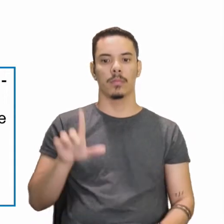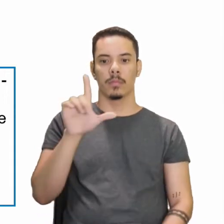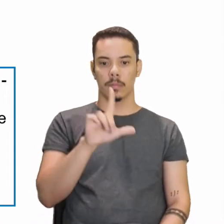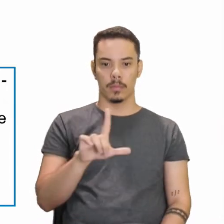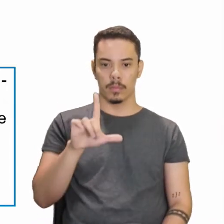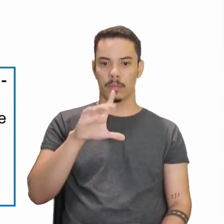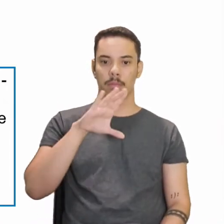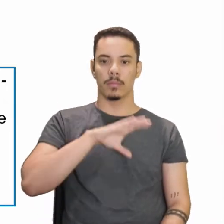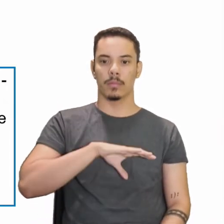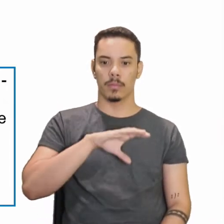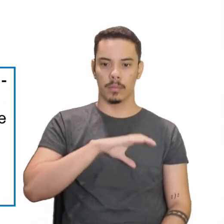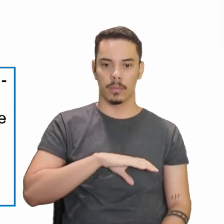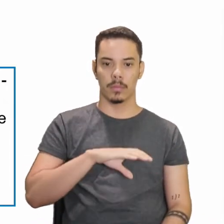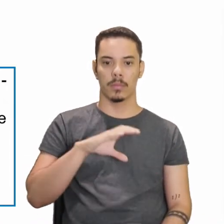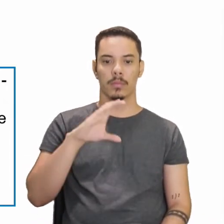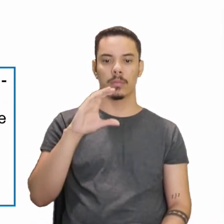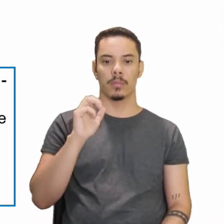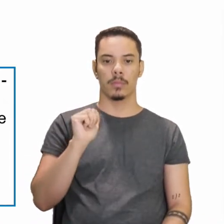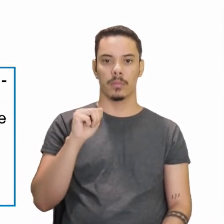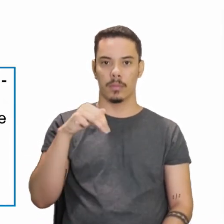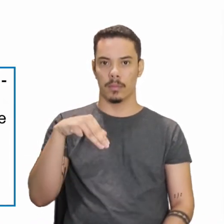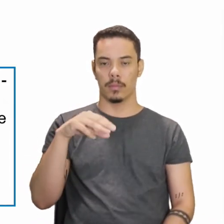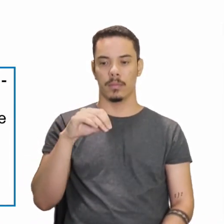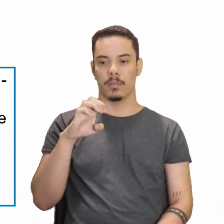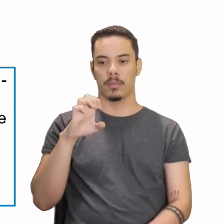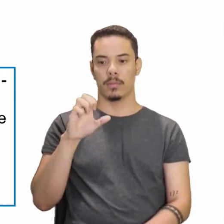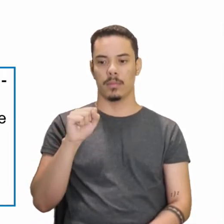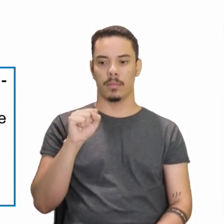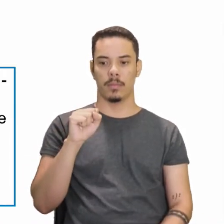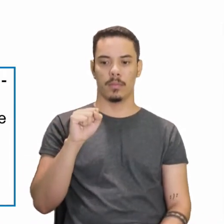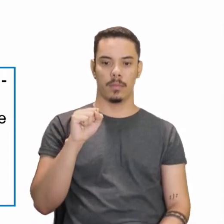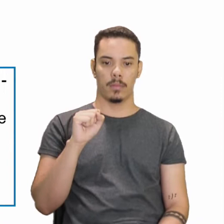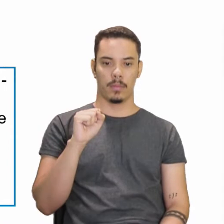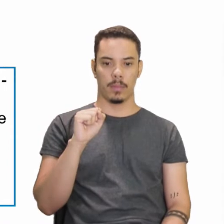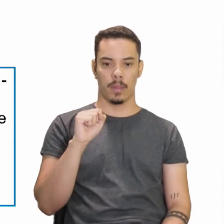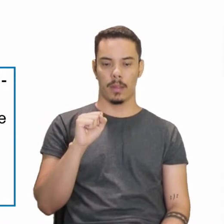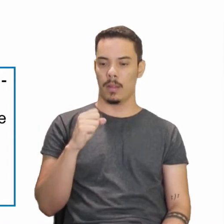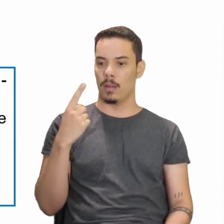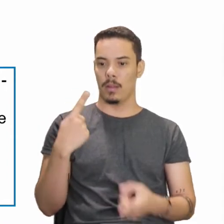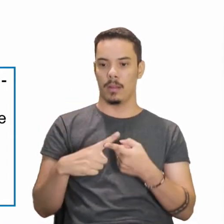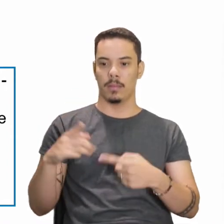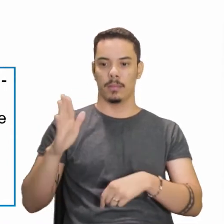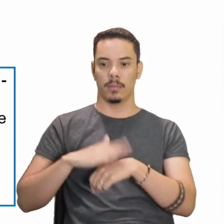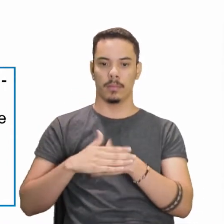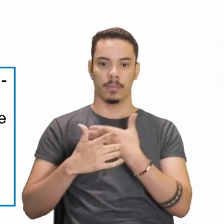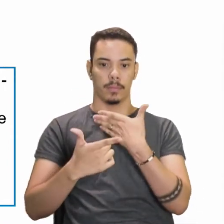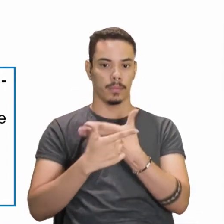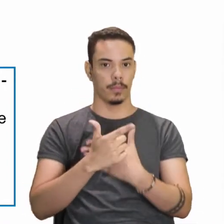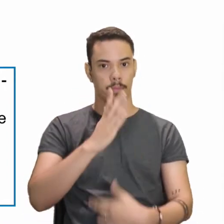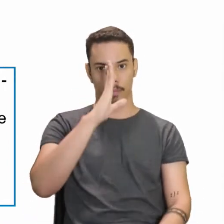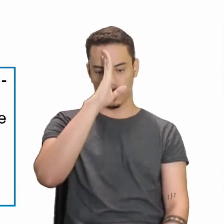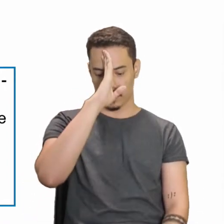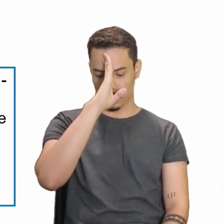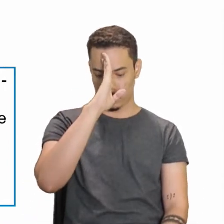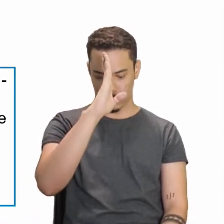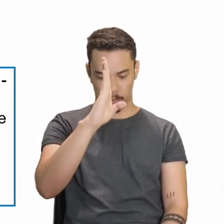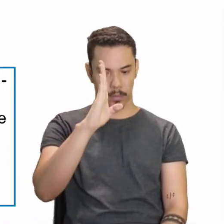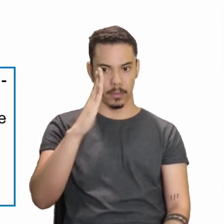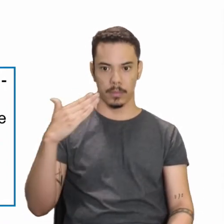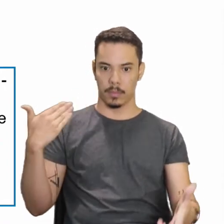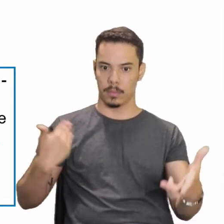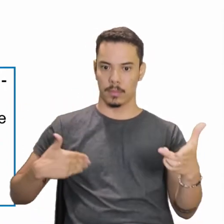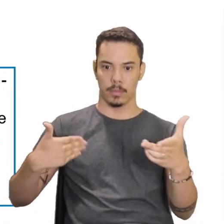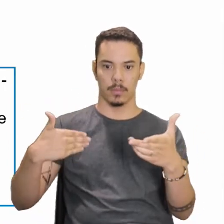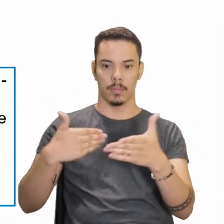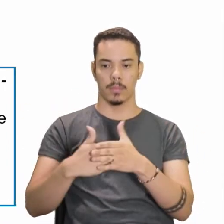literatura portuguesa, com o grande nome Camões, né? Em que ele tem aí o papel fundamental nesse